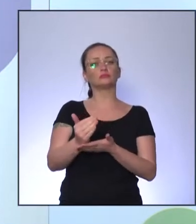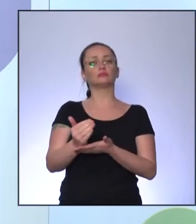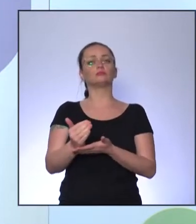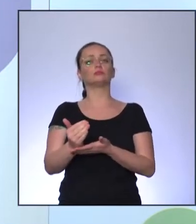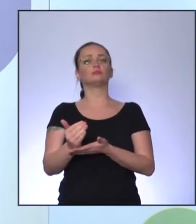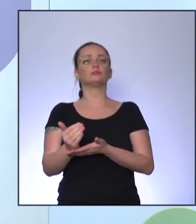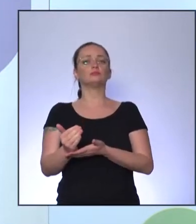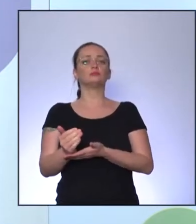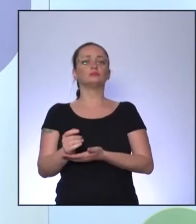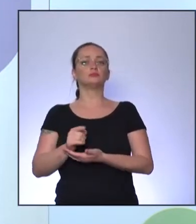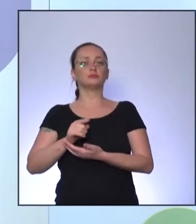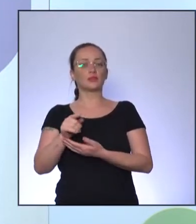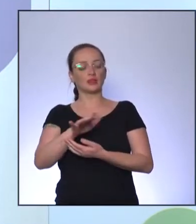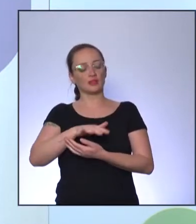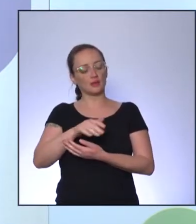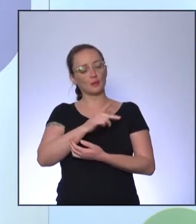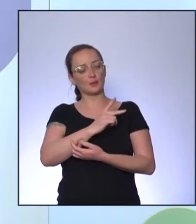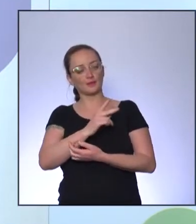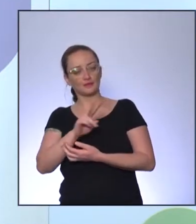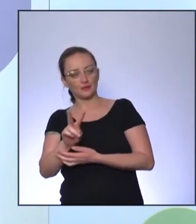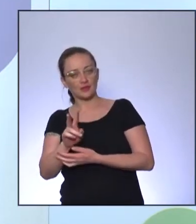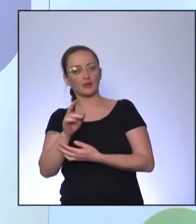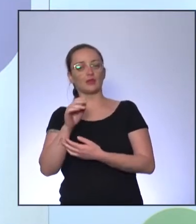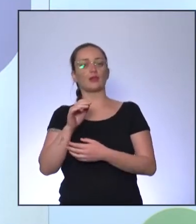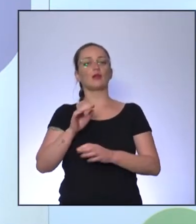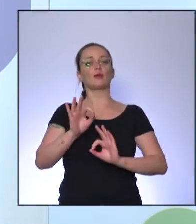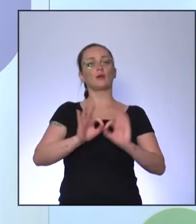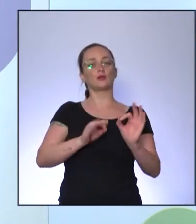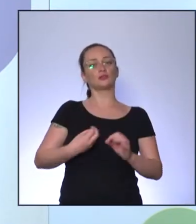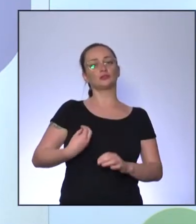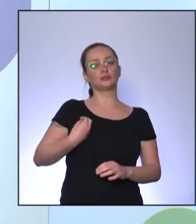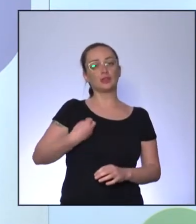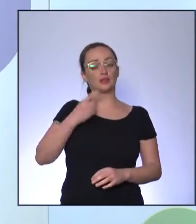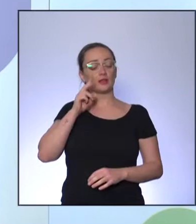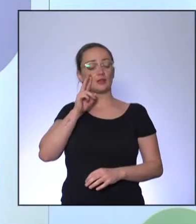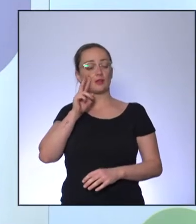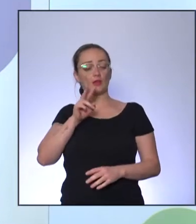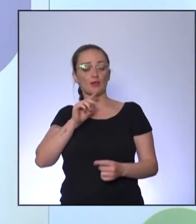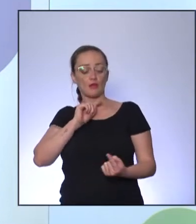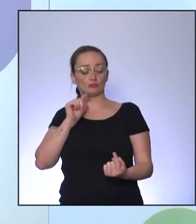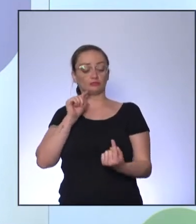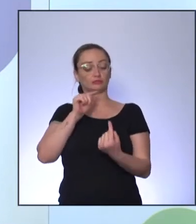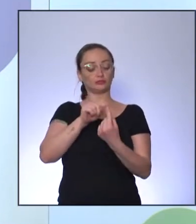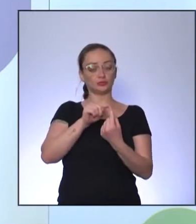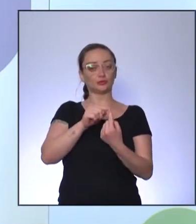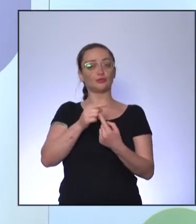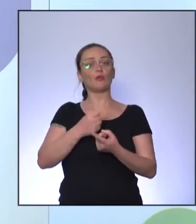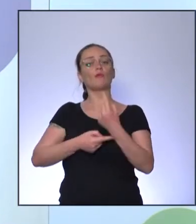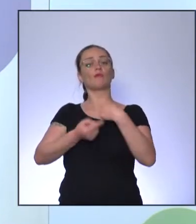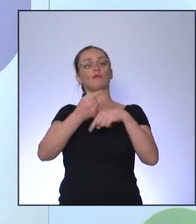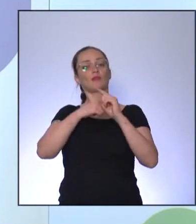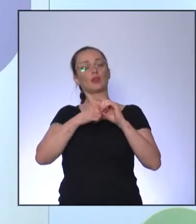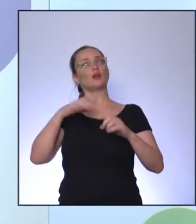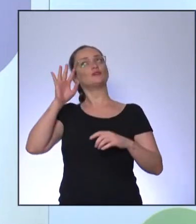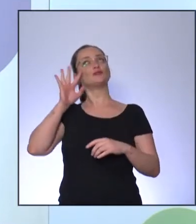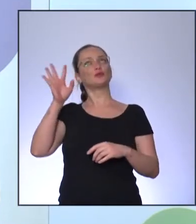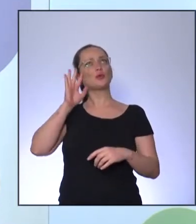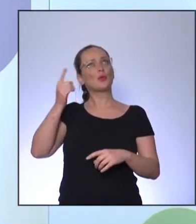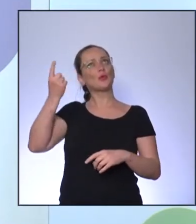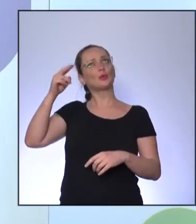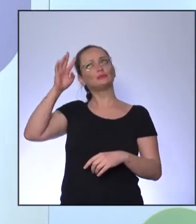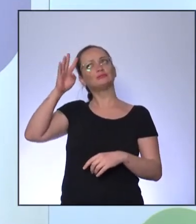nessa linha do PV, olhando novamente o objetivo, conseguindo recuperar principalmente os